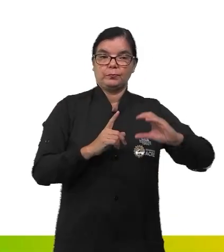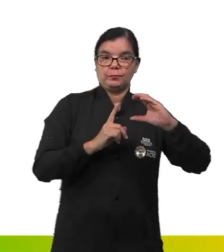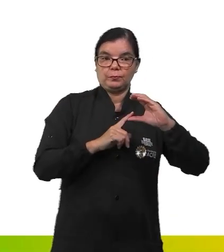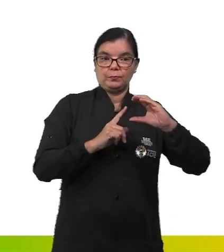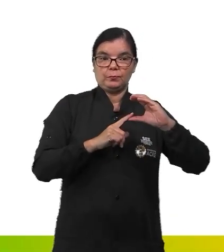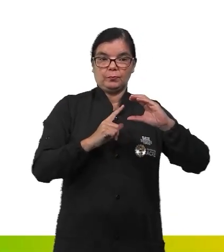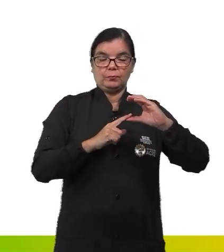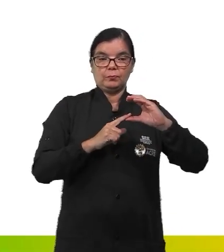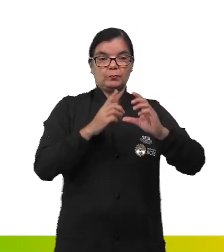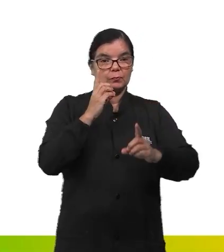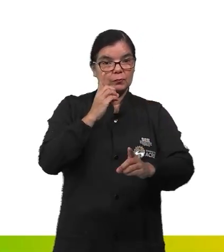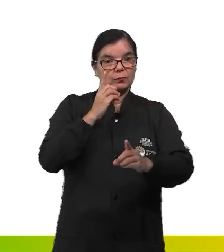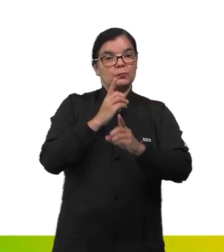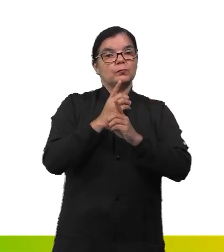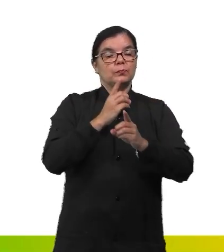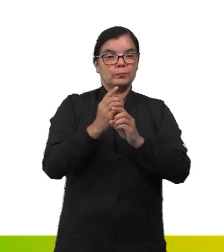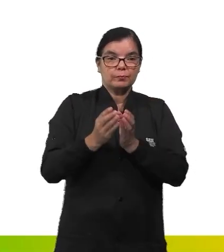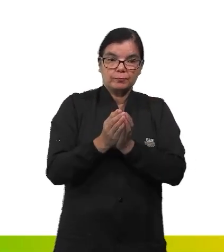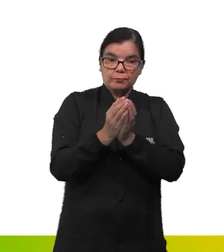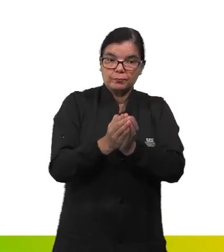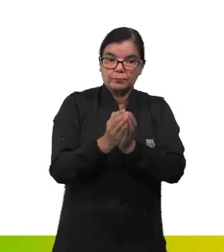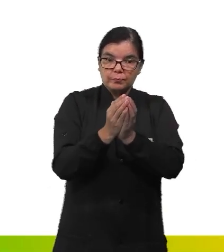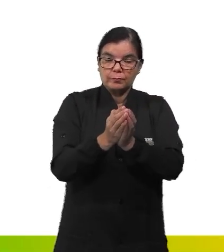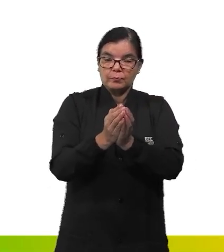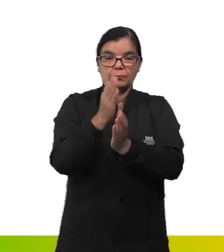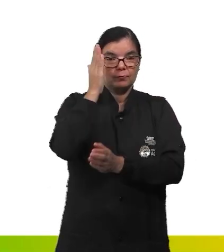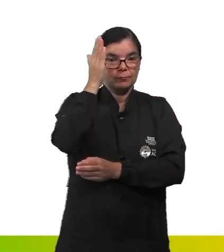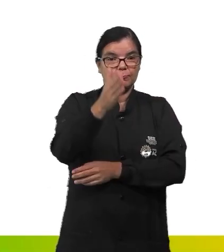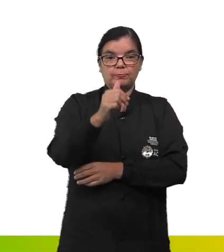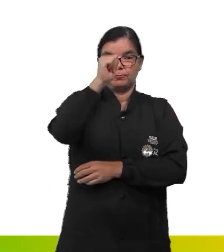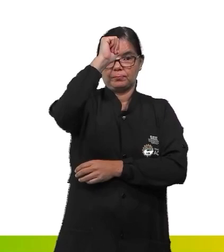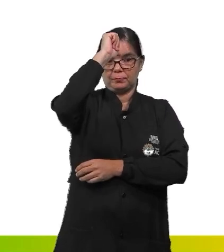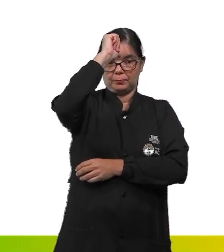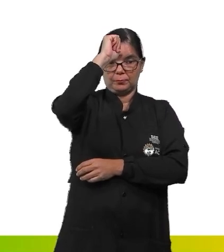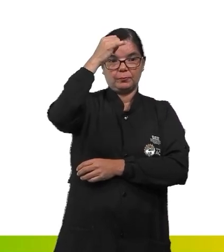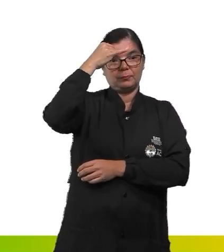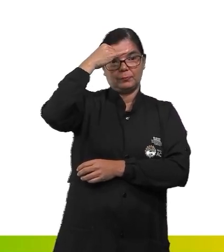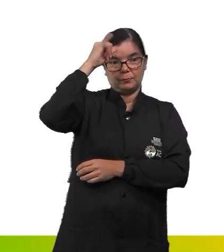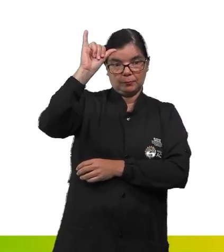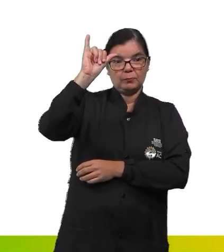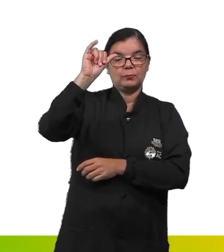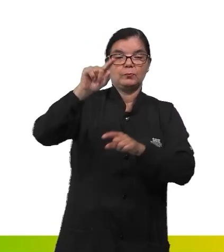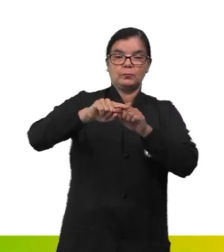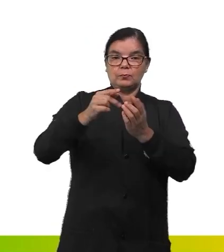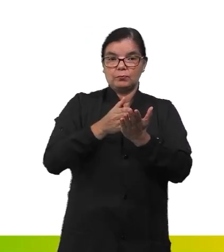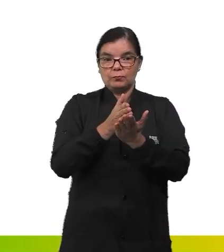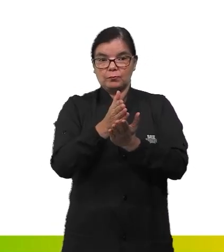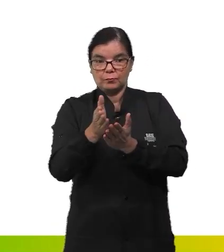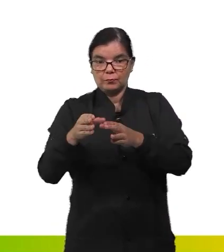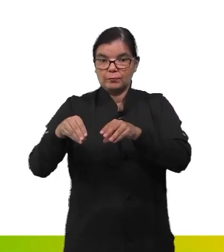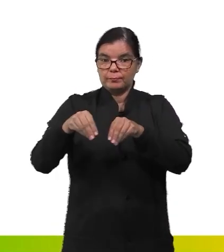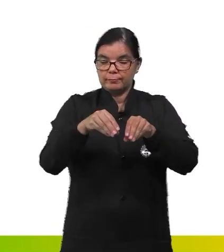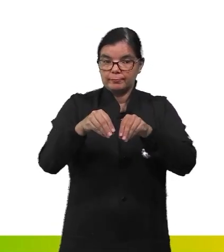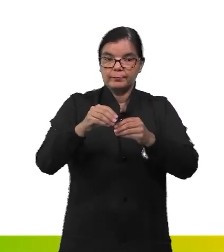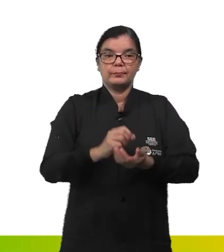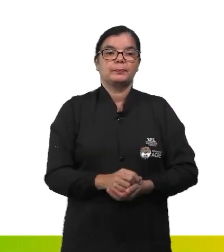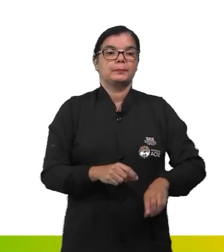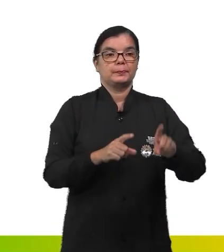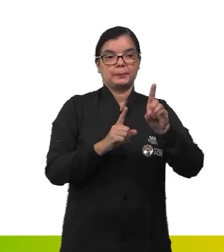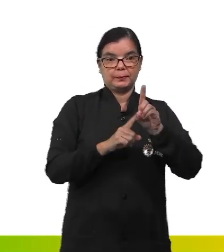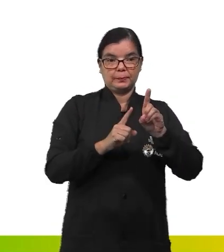Opção C. A motivação é encontrar rotas marítimas diretas para as Índias, evitando o monopólio das rotas